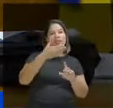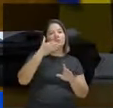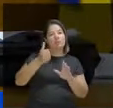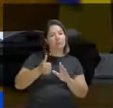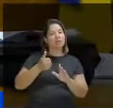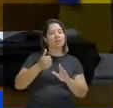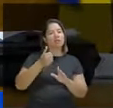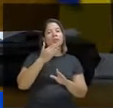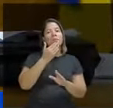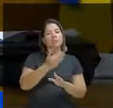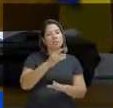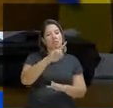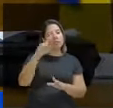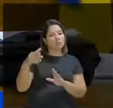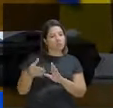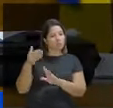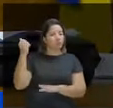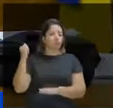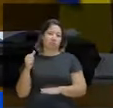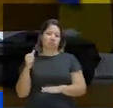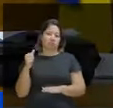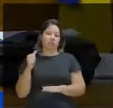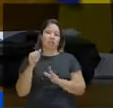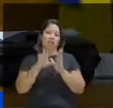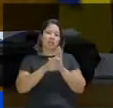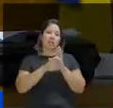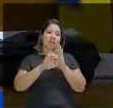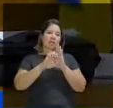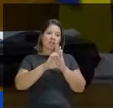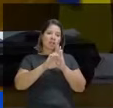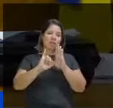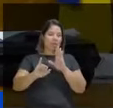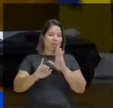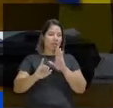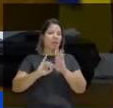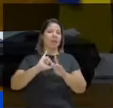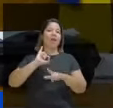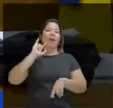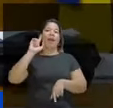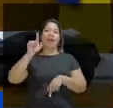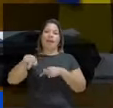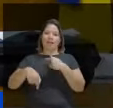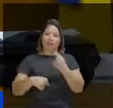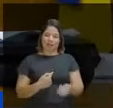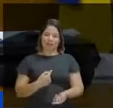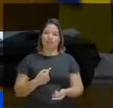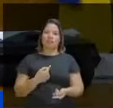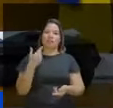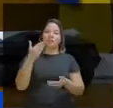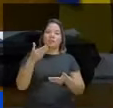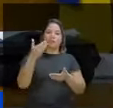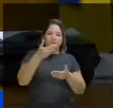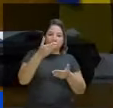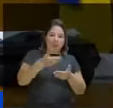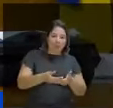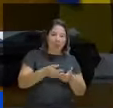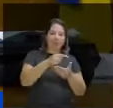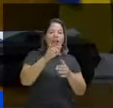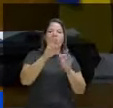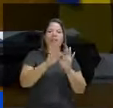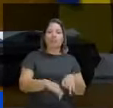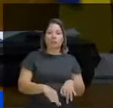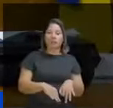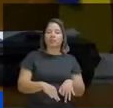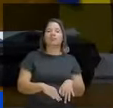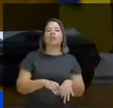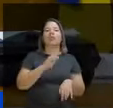suspender esse procedimento de edital até que realmente se aproxime do término do biênio da